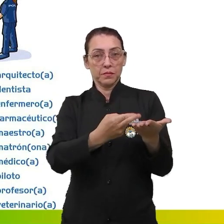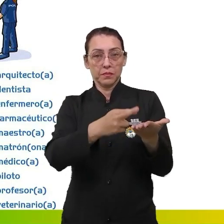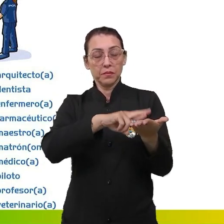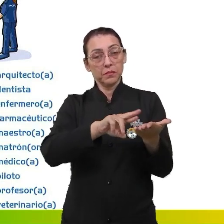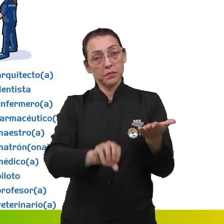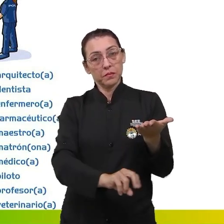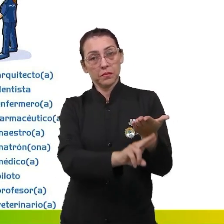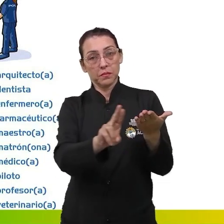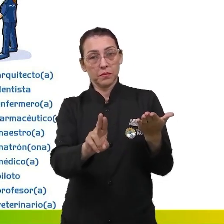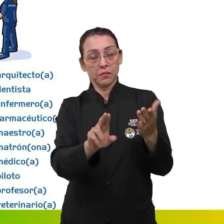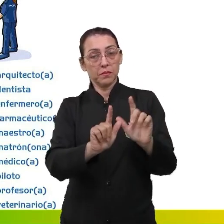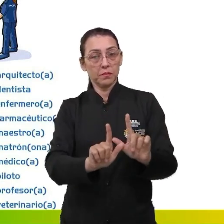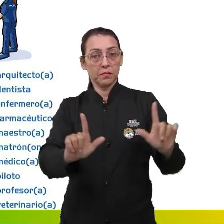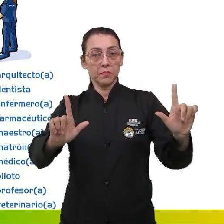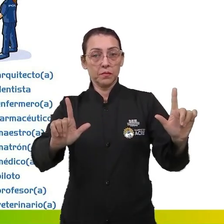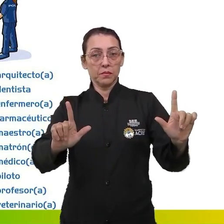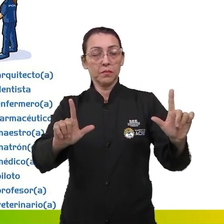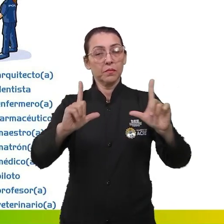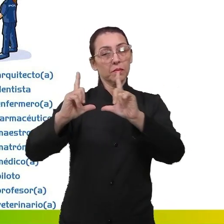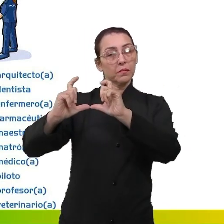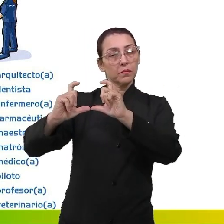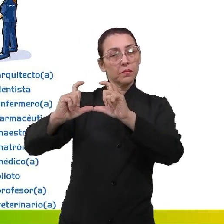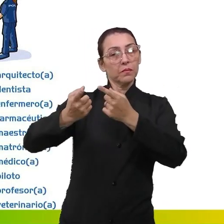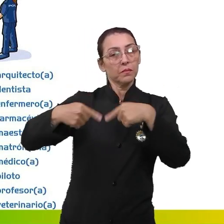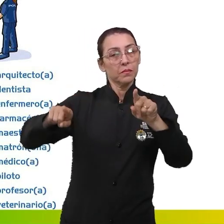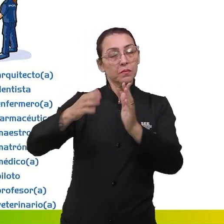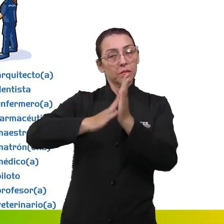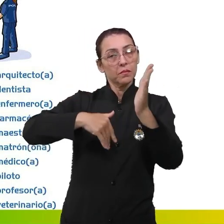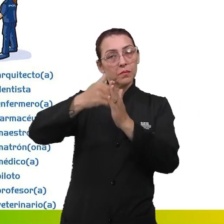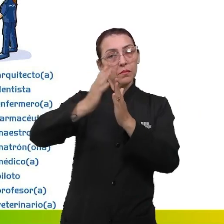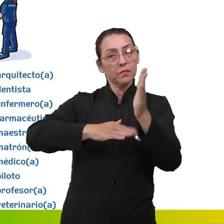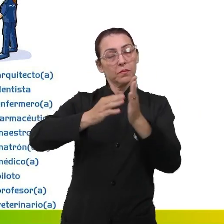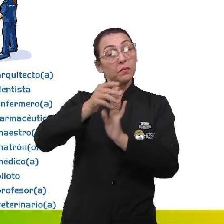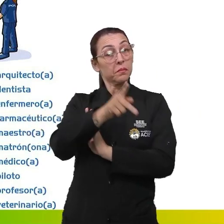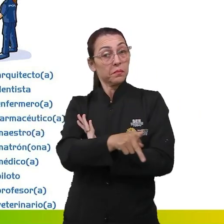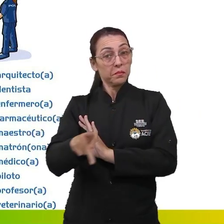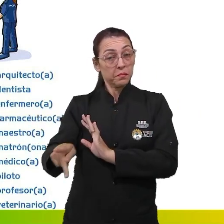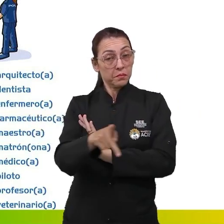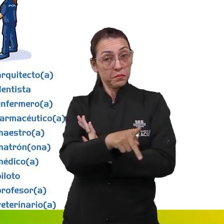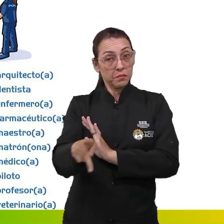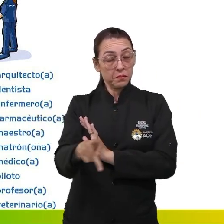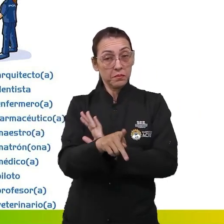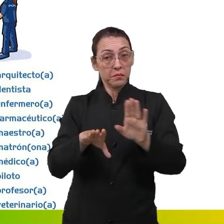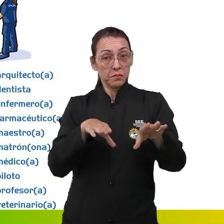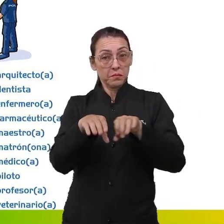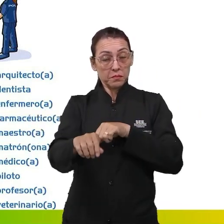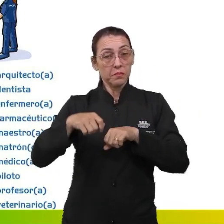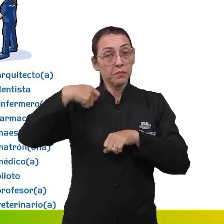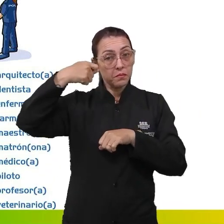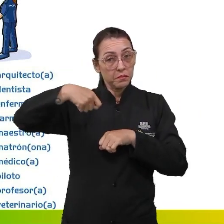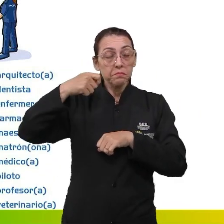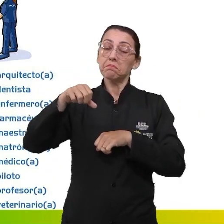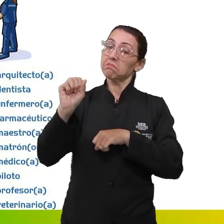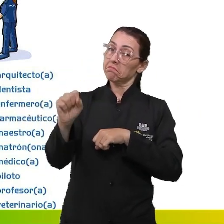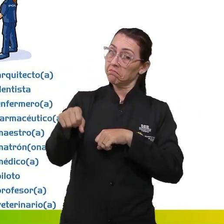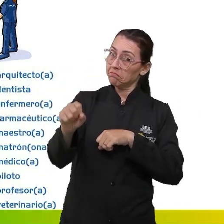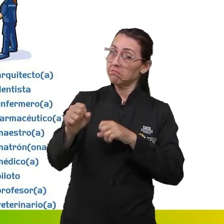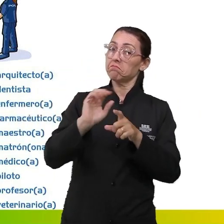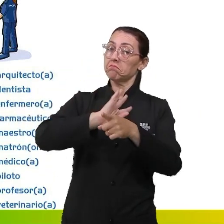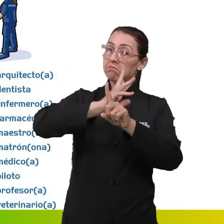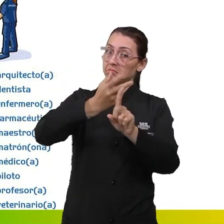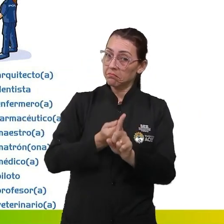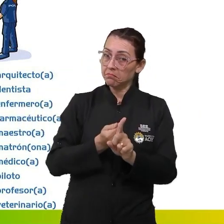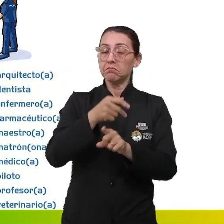pode ser solo também. Fotógrafo, músico, pintor, maestro. Professor, formação artística, professor, sim, tem professor de artes,